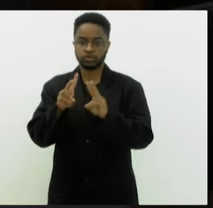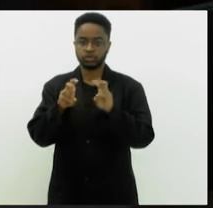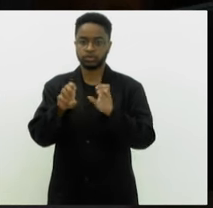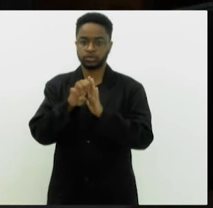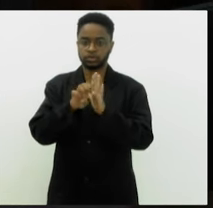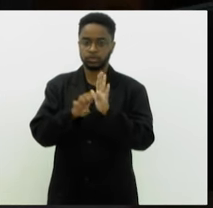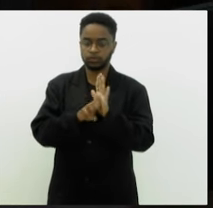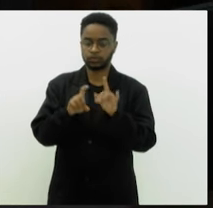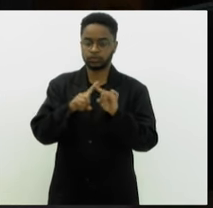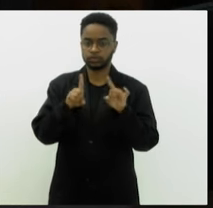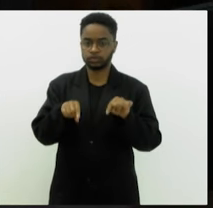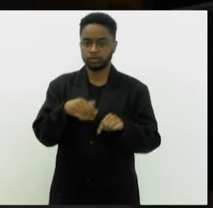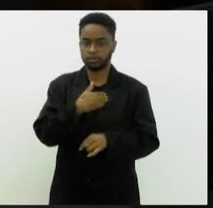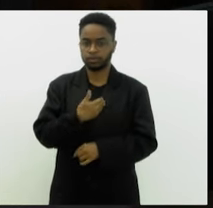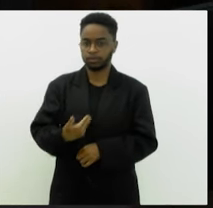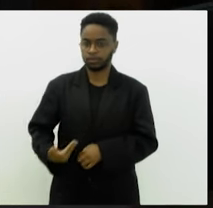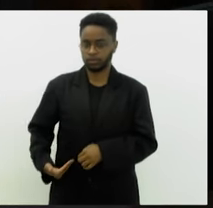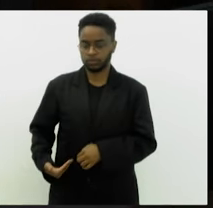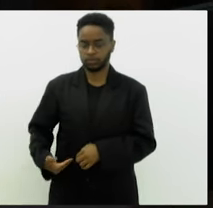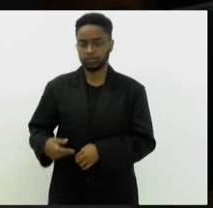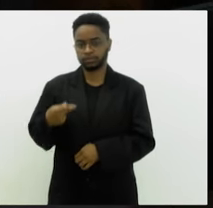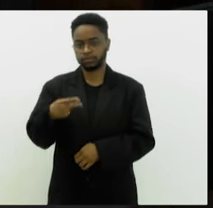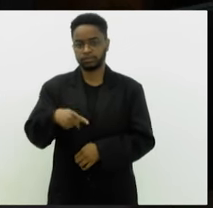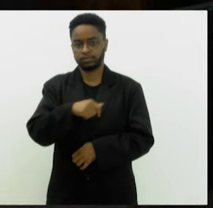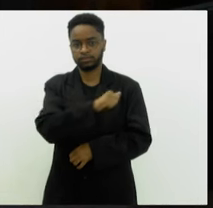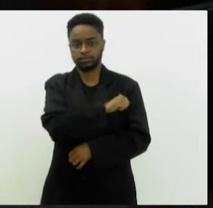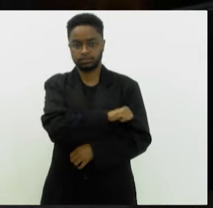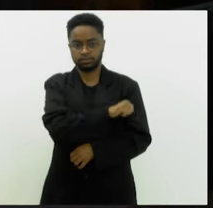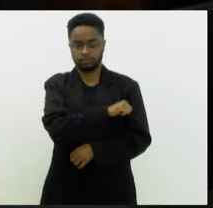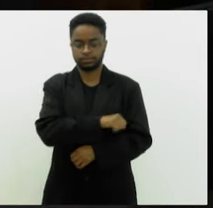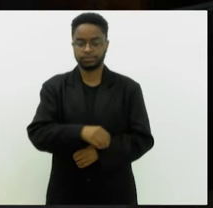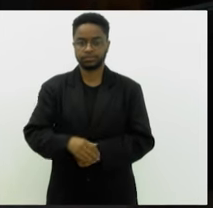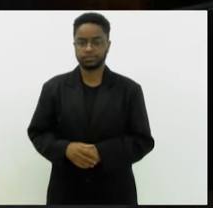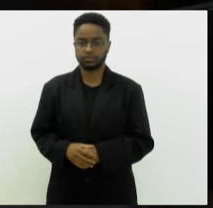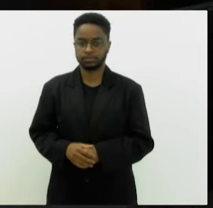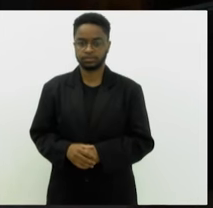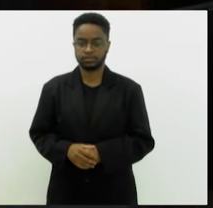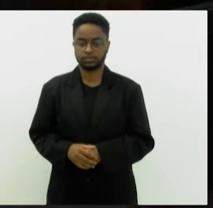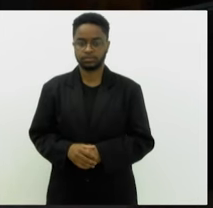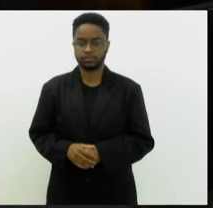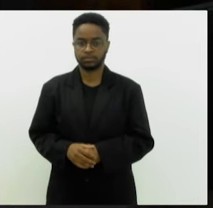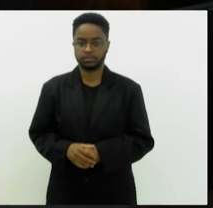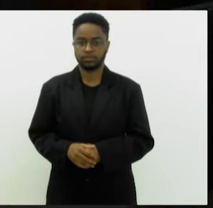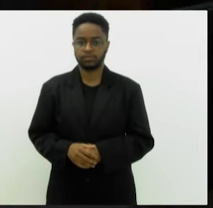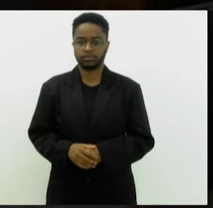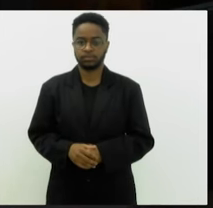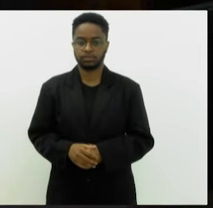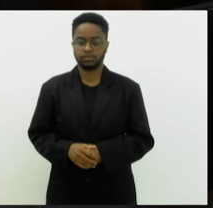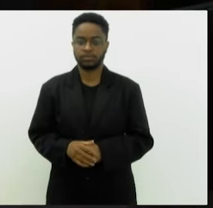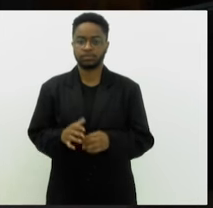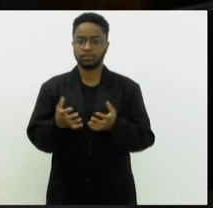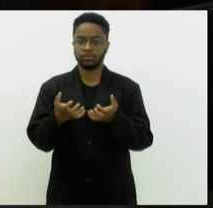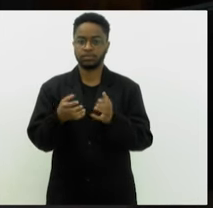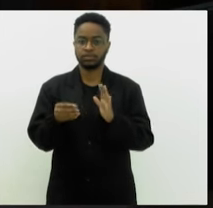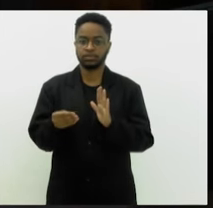Funcionários Públicos Civis do Estado do Rio de Janeiro, a fim de estabelecer a